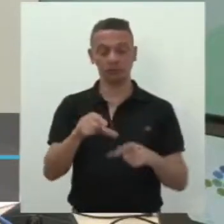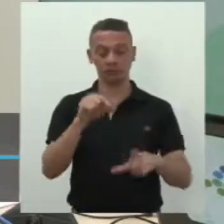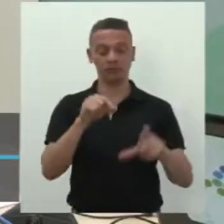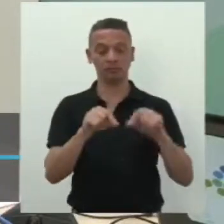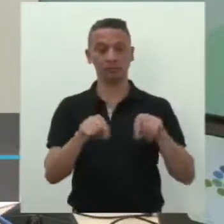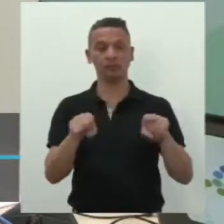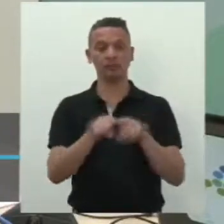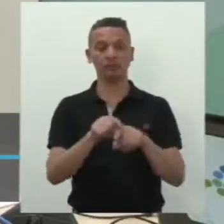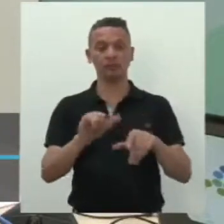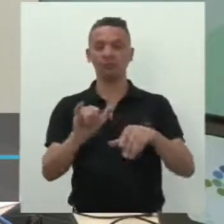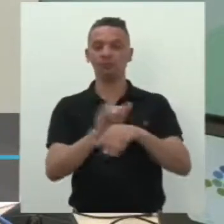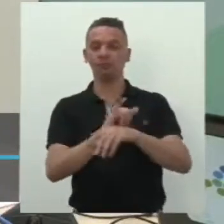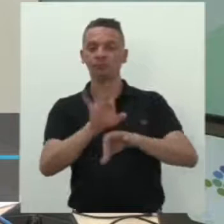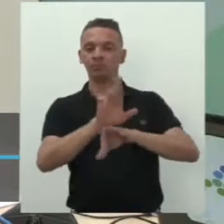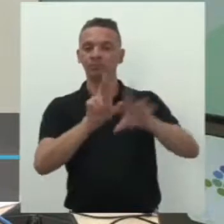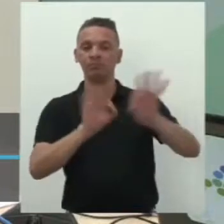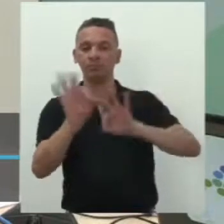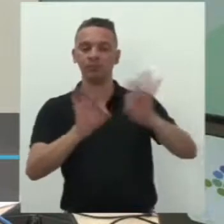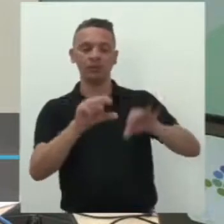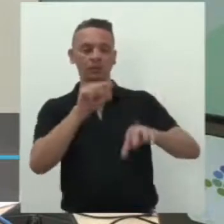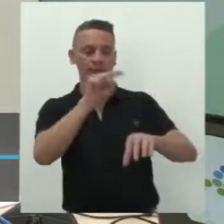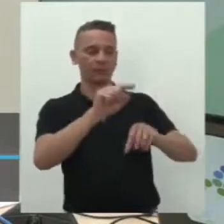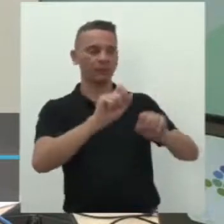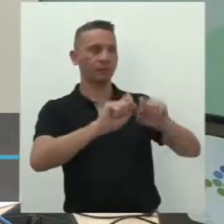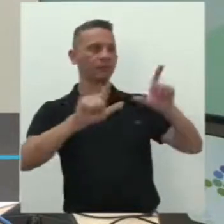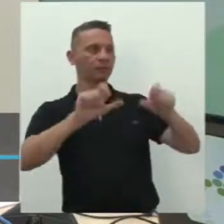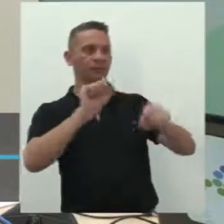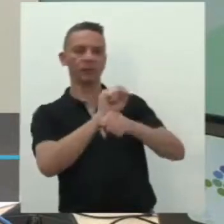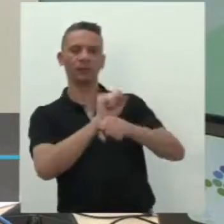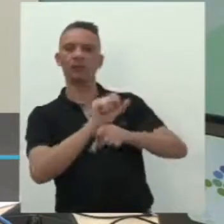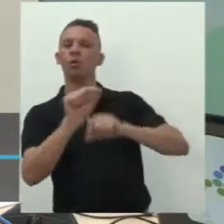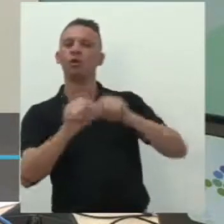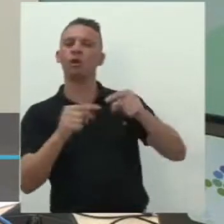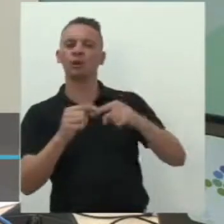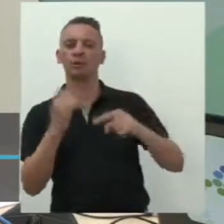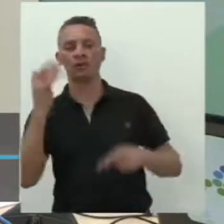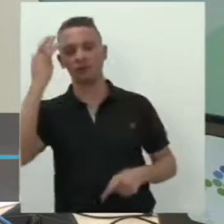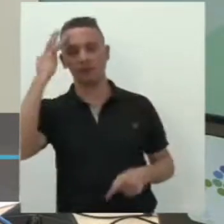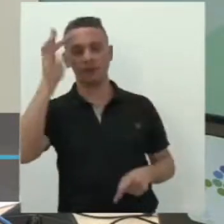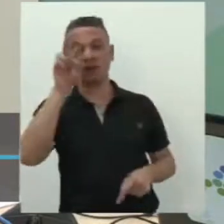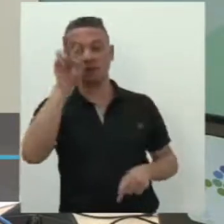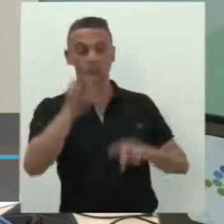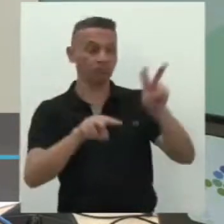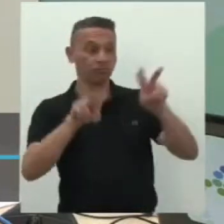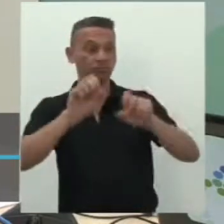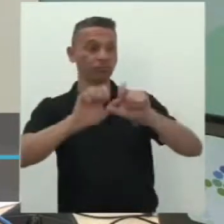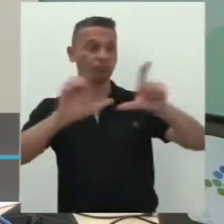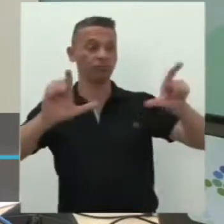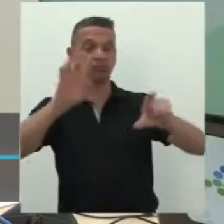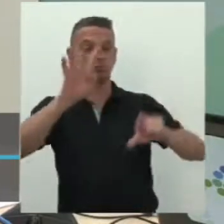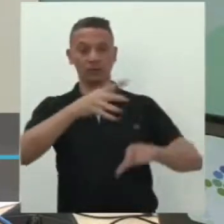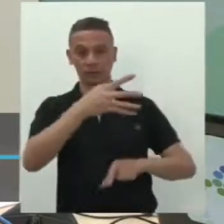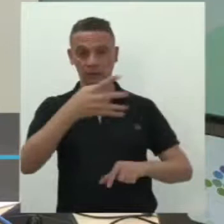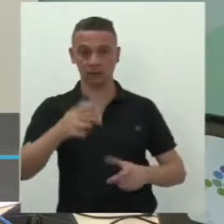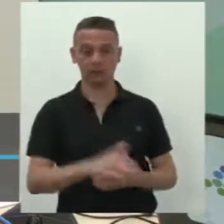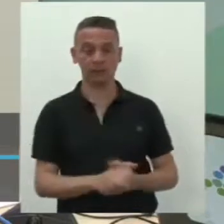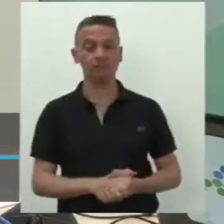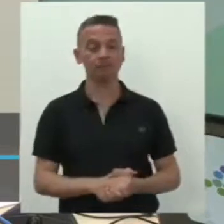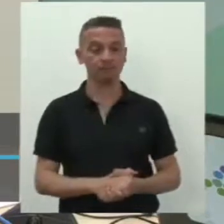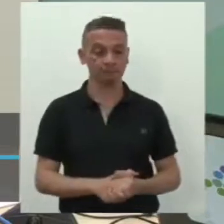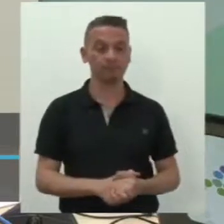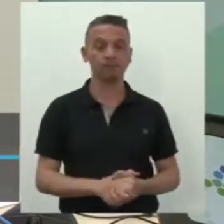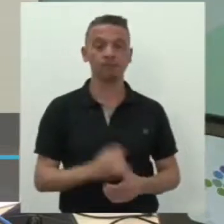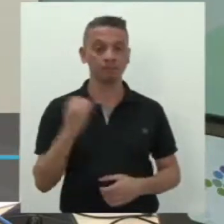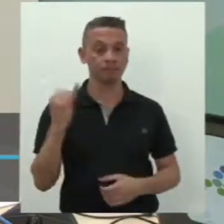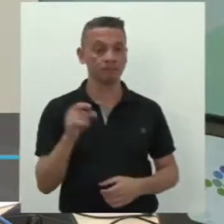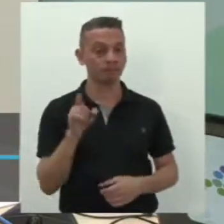aí estrategicamente o que você quer deixar congelado para facilitar a sua visualização. Tá? Mais legal, isso